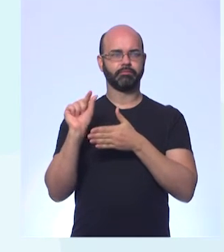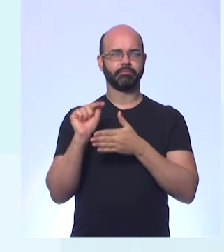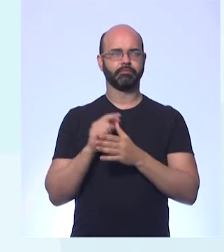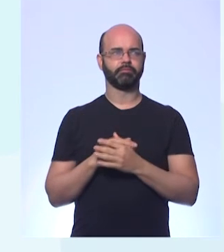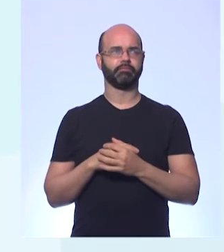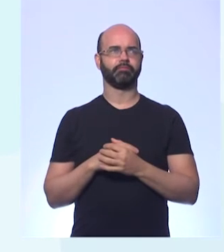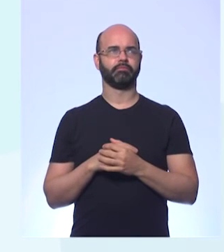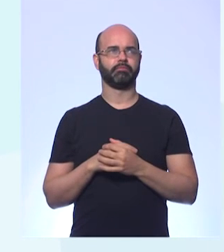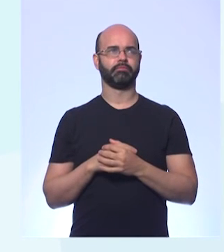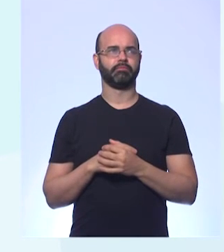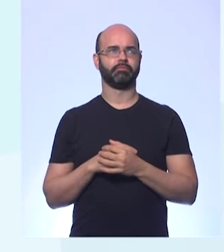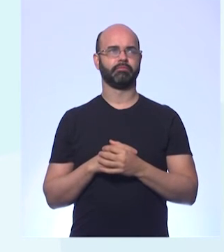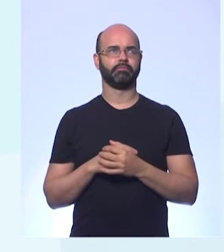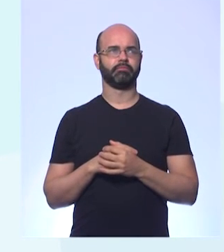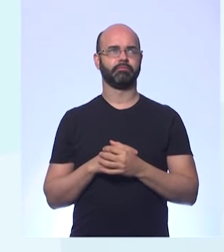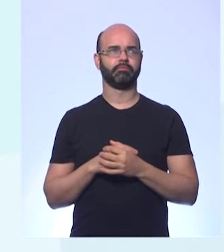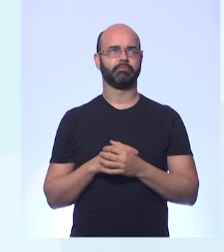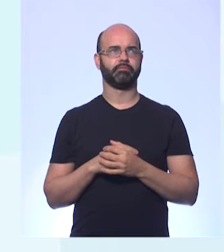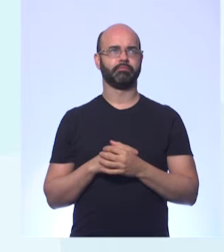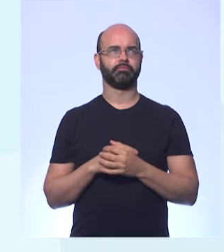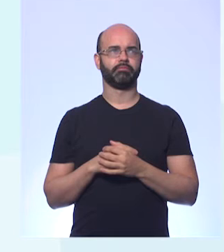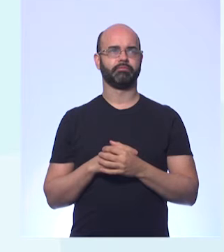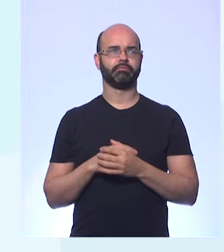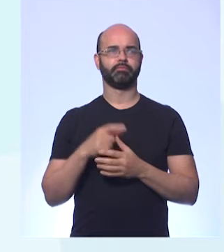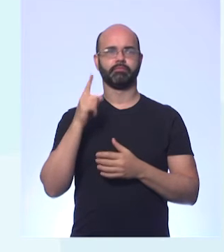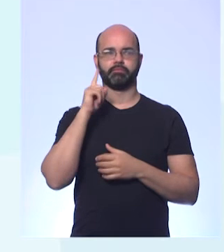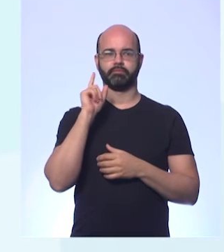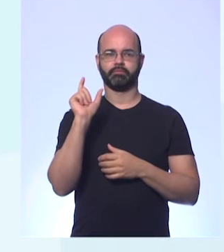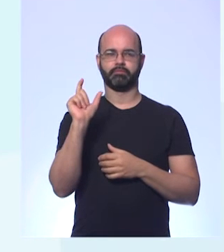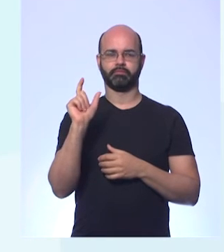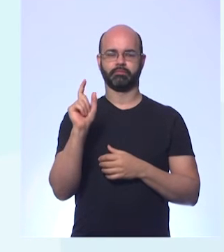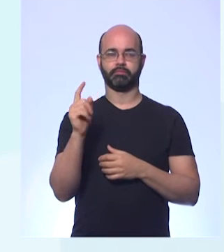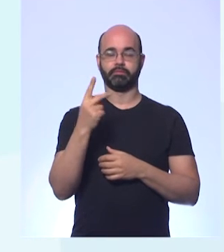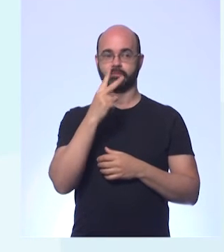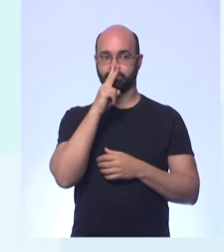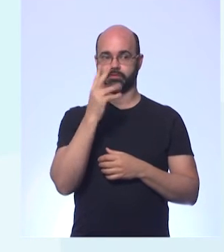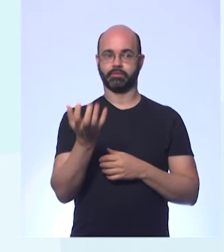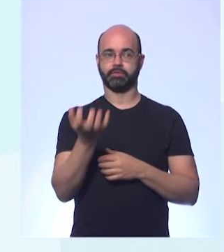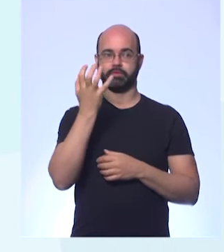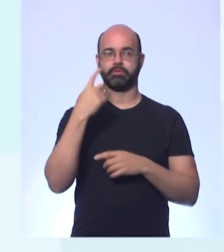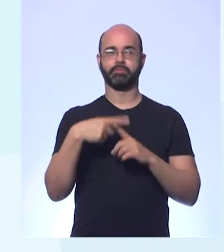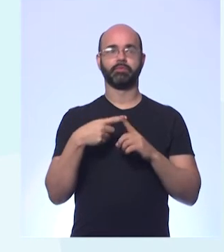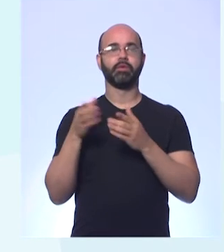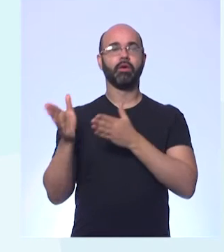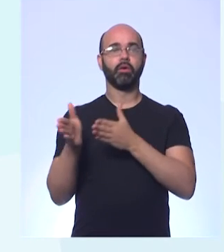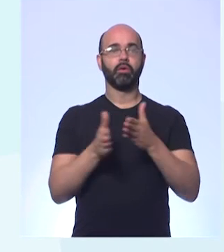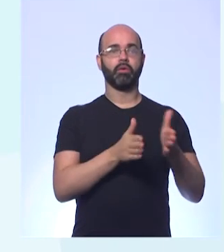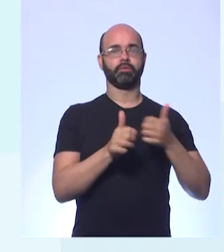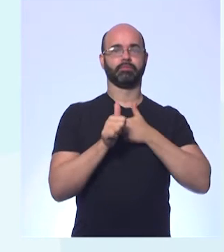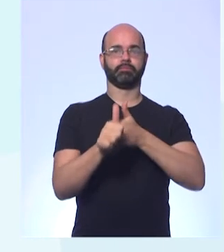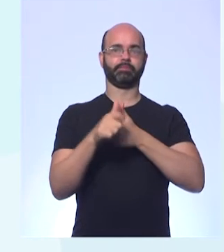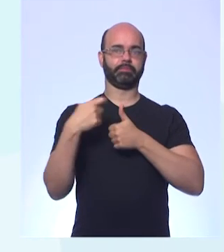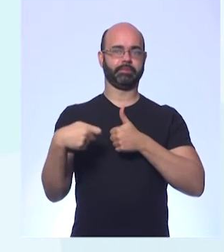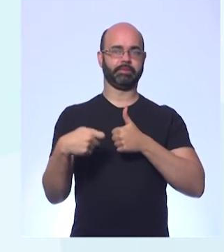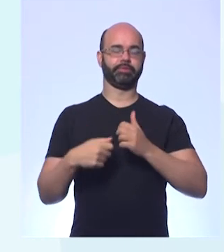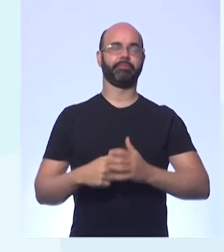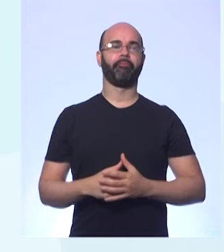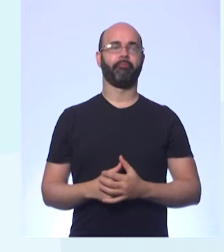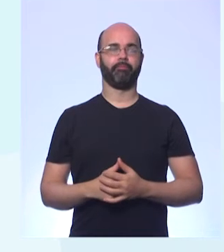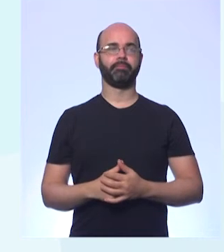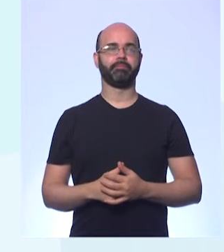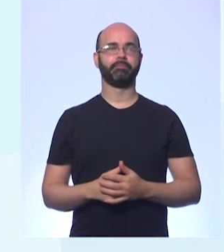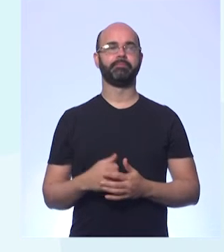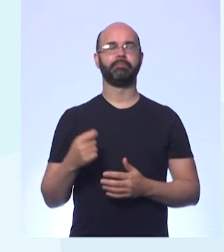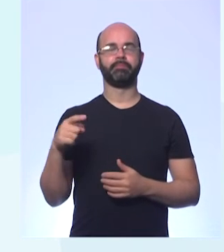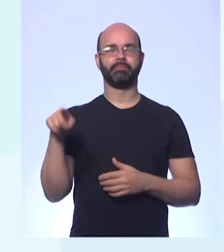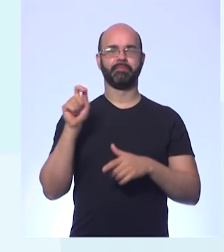têm que grifar aí a palavra ordem, deixar bem em negrito, porque precisa manter, tá? Em que elas foram dadas. E aí a gente